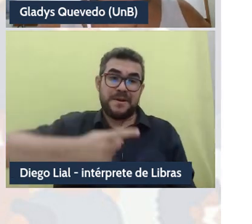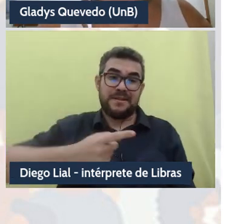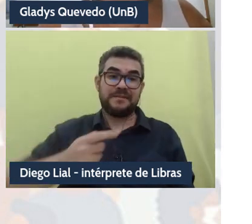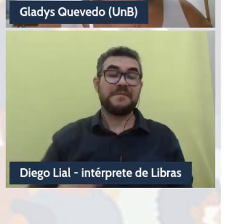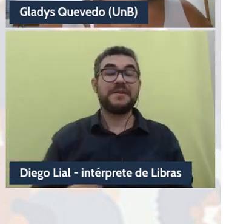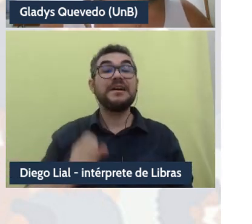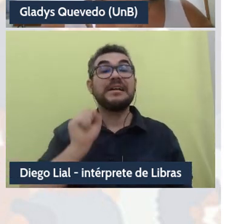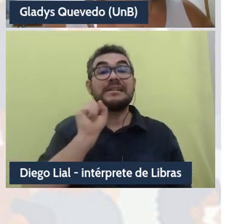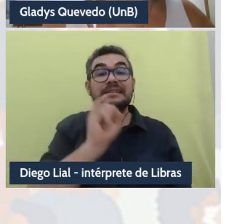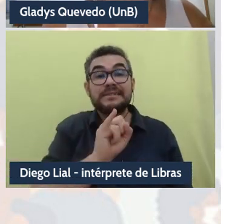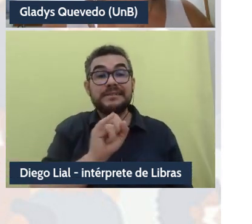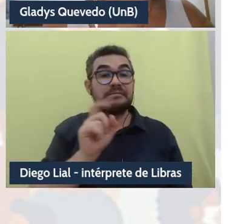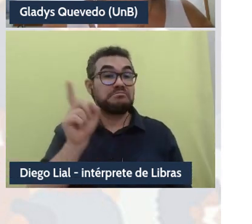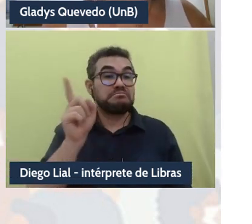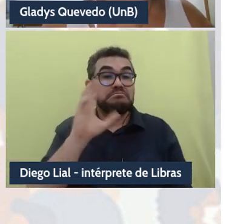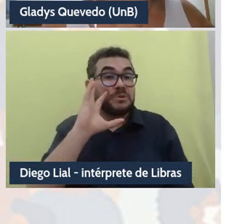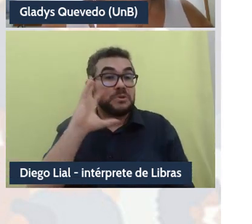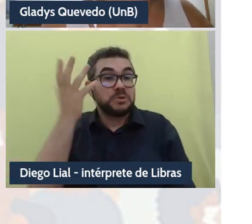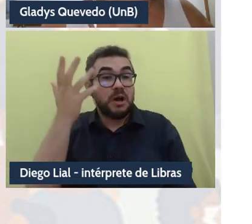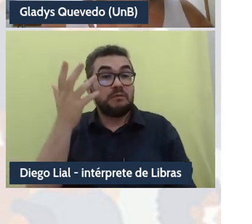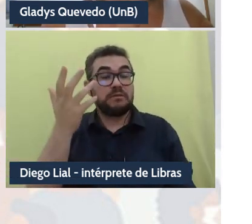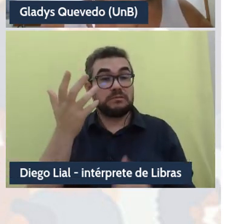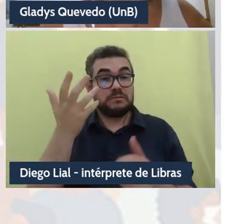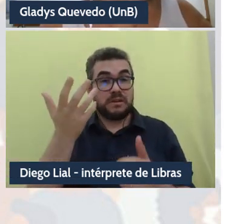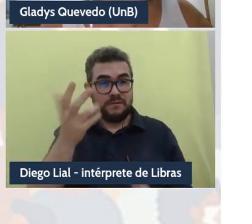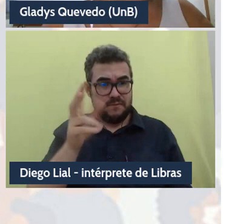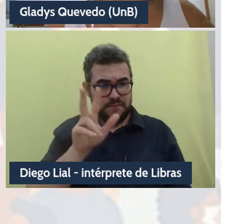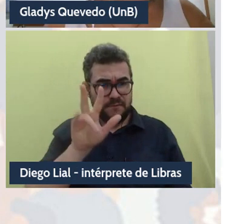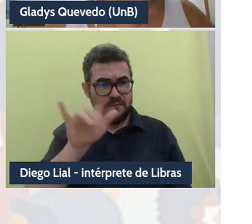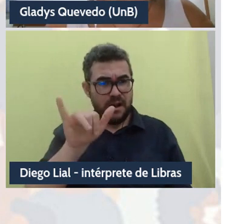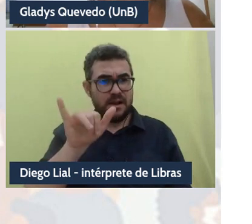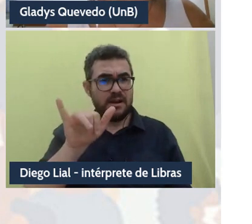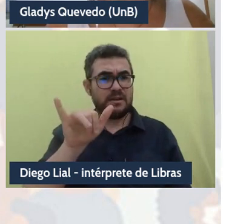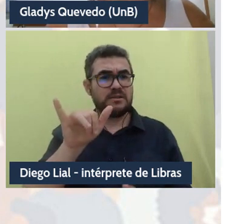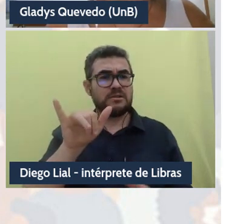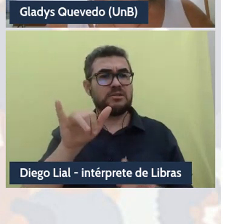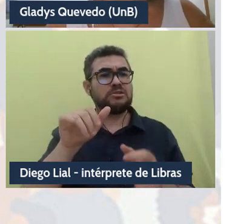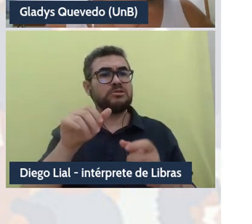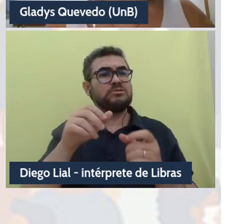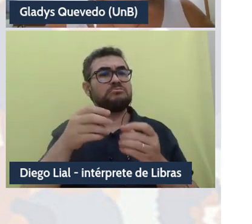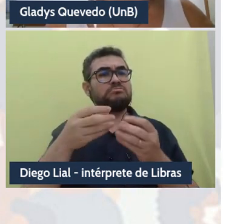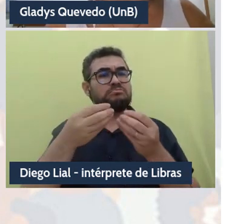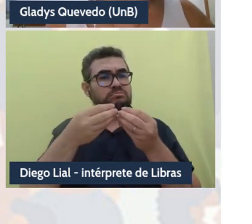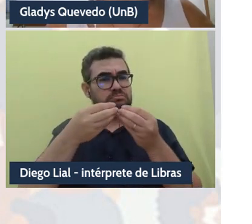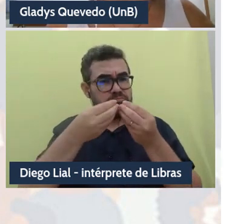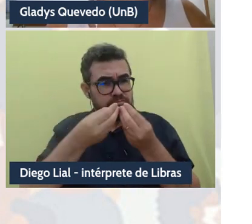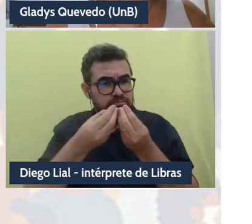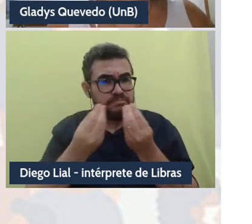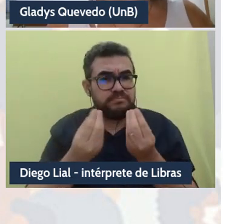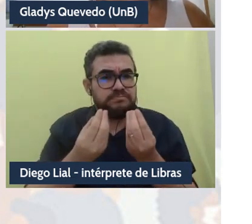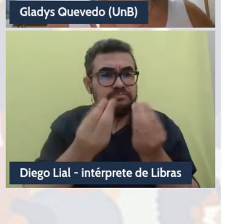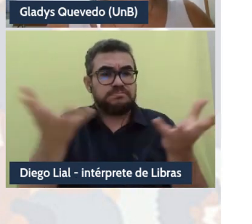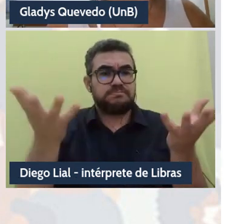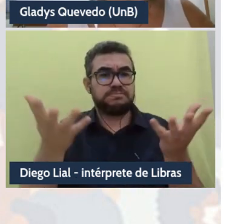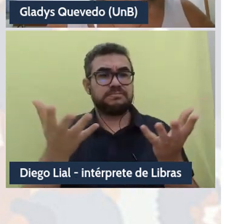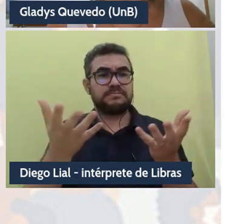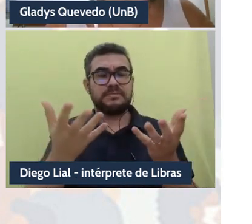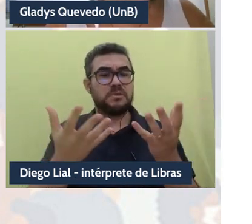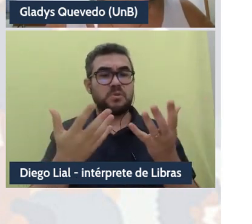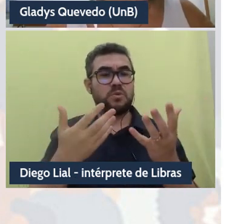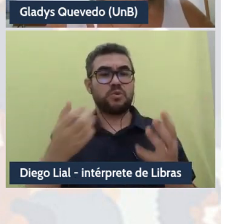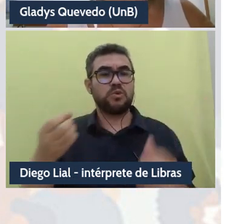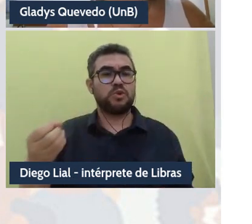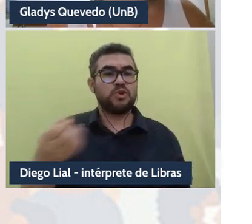Se decide inserir uma política educacional na forma de um exame, ou de um programa de